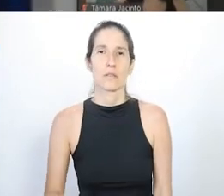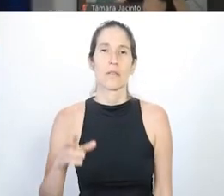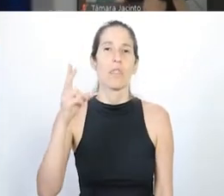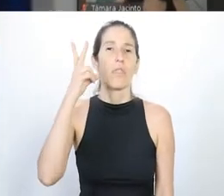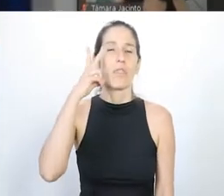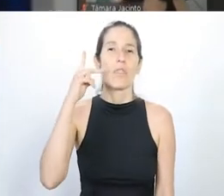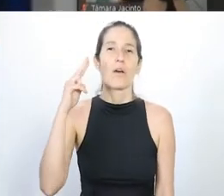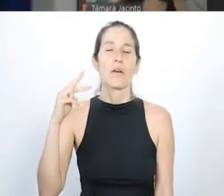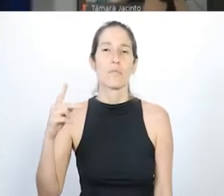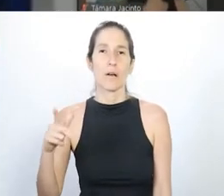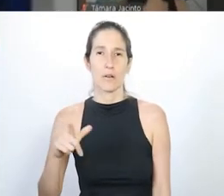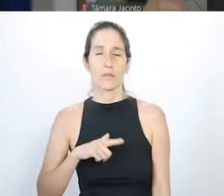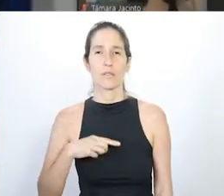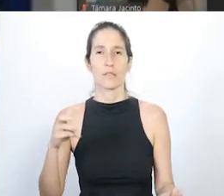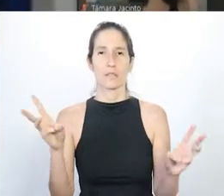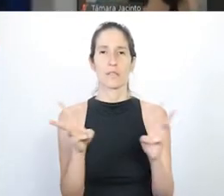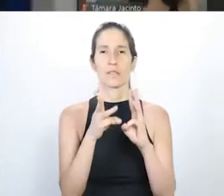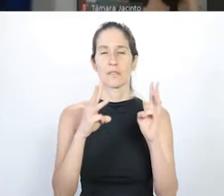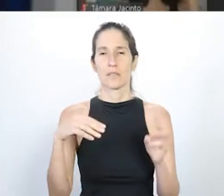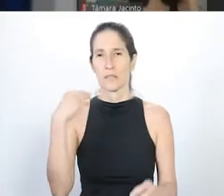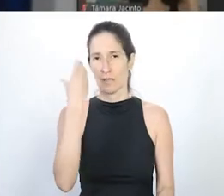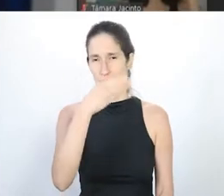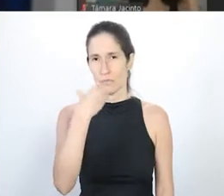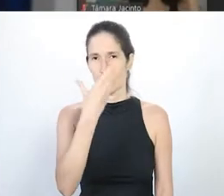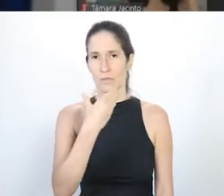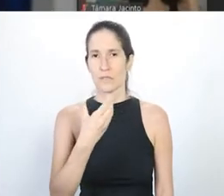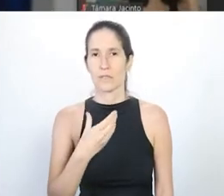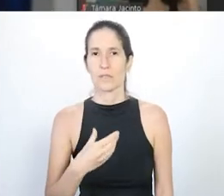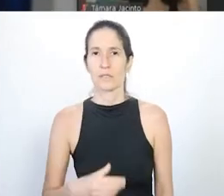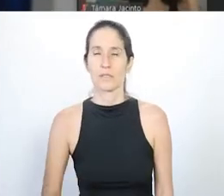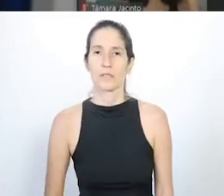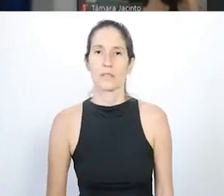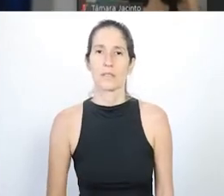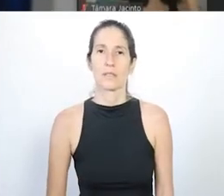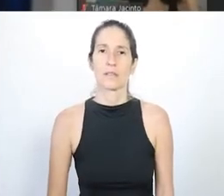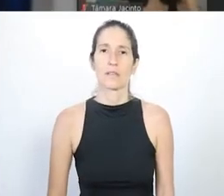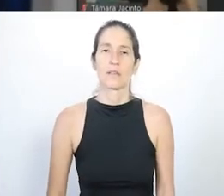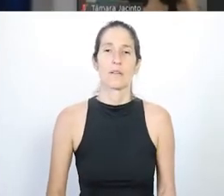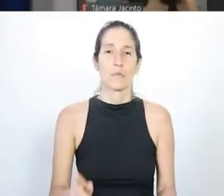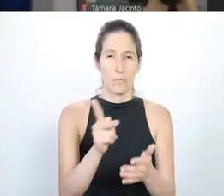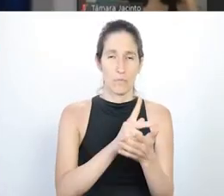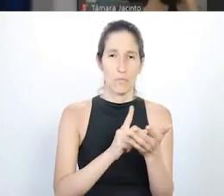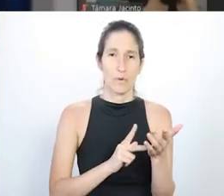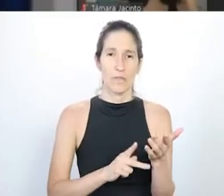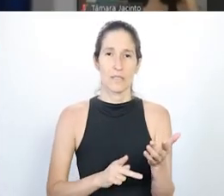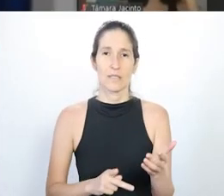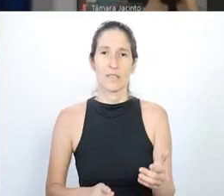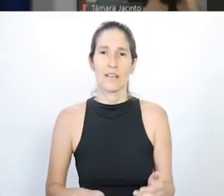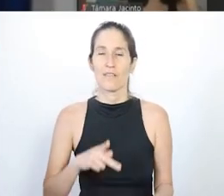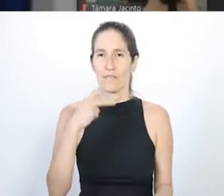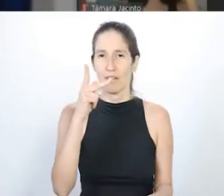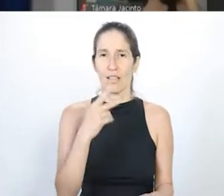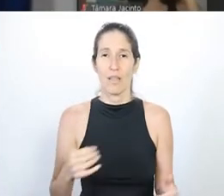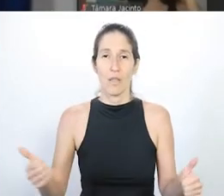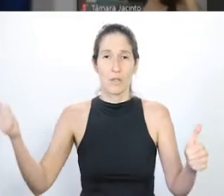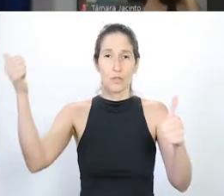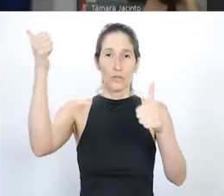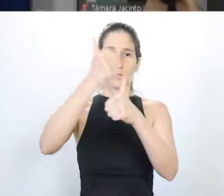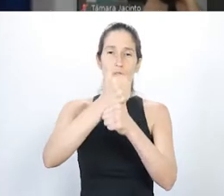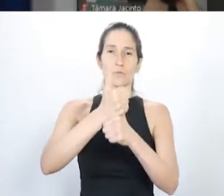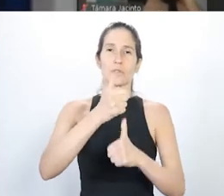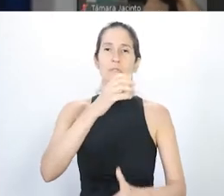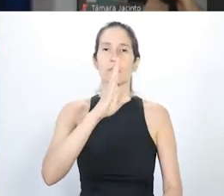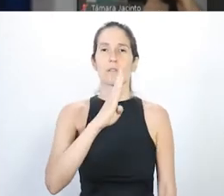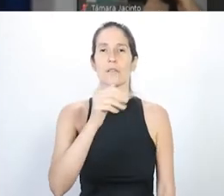lá, eles cantarem assim e fazerem verso dizendo: eu vou ser o sucessor de Baracho,